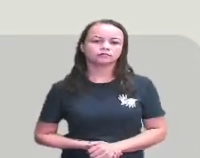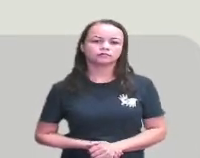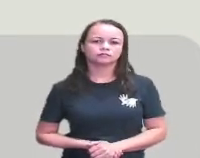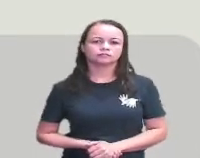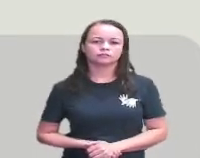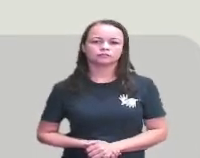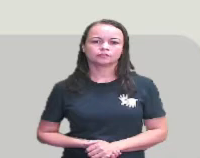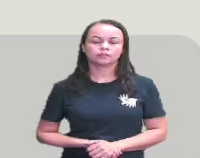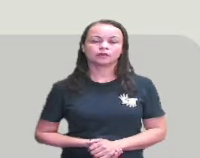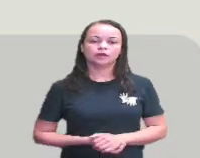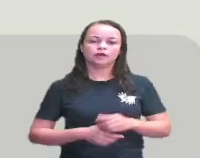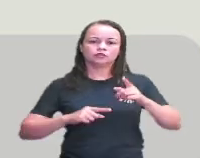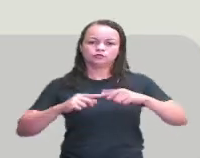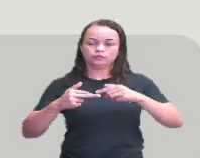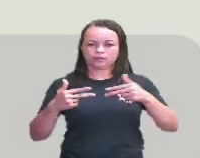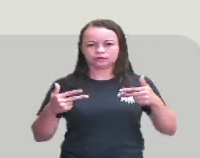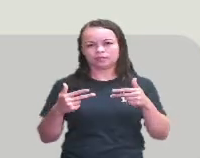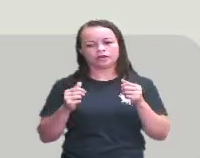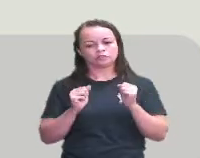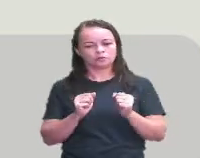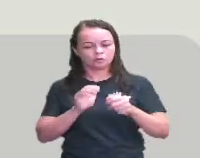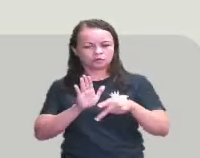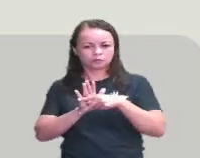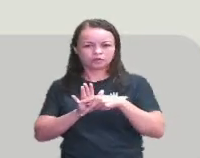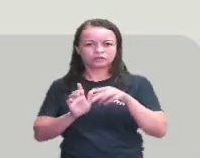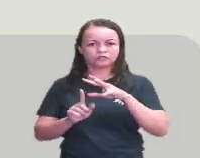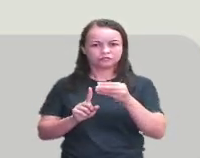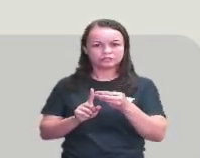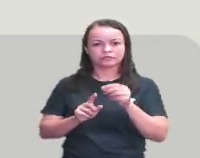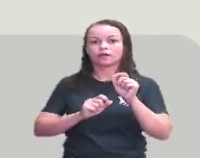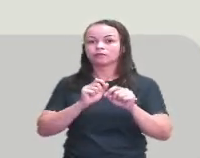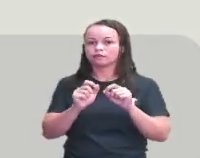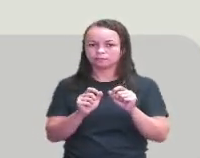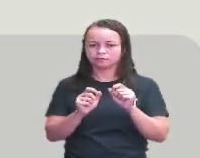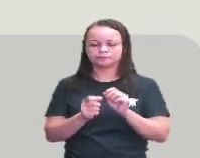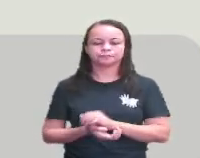Os materiais podem apresentar as propriedades físicas de